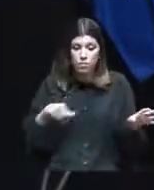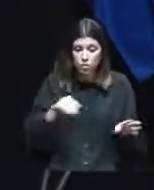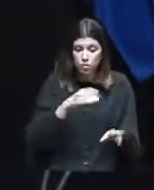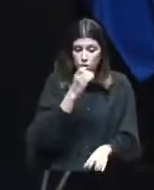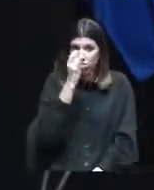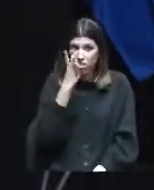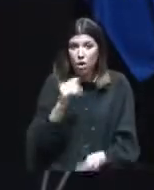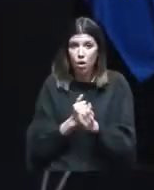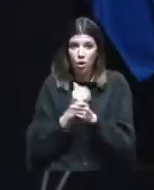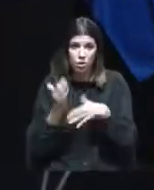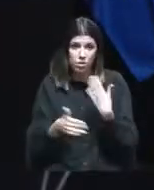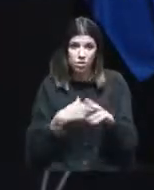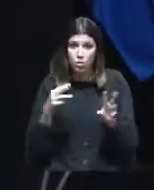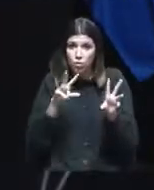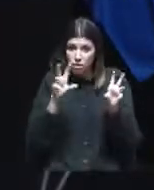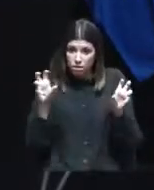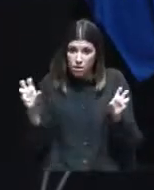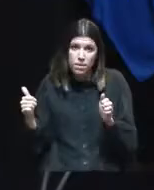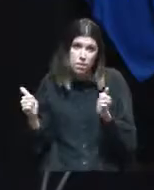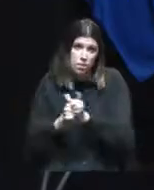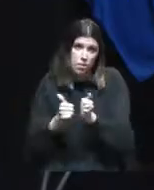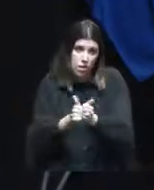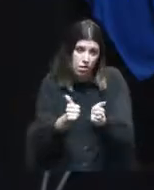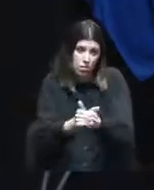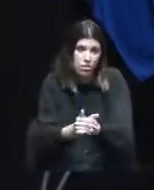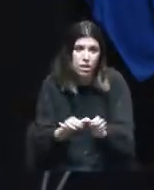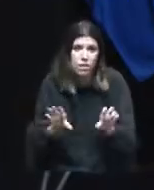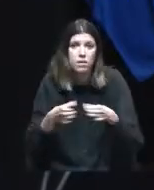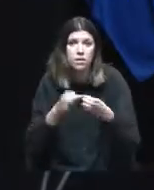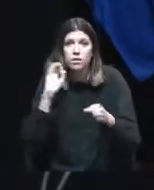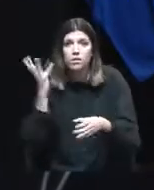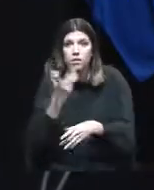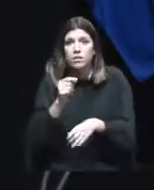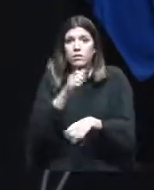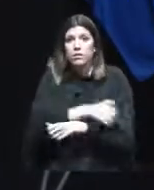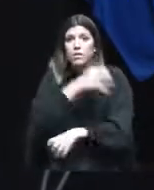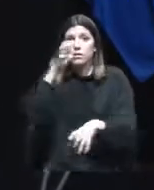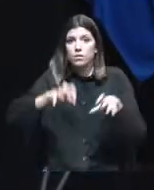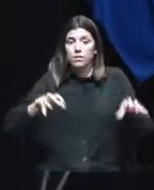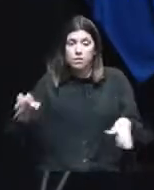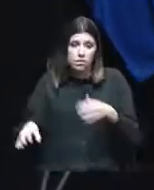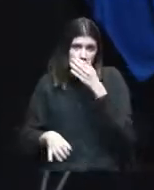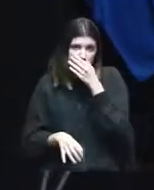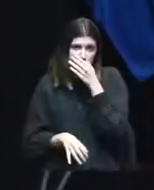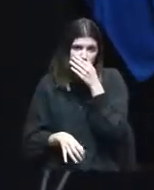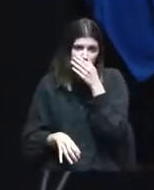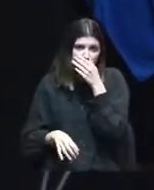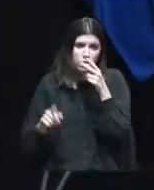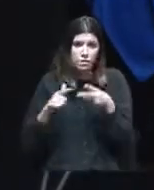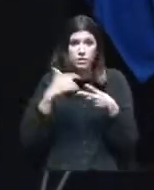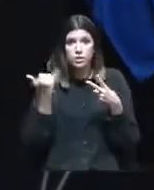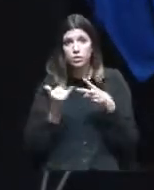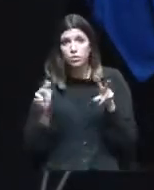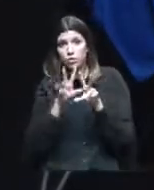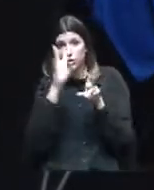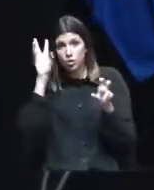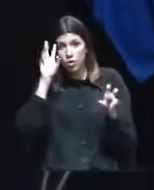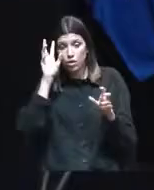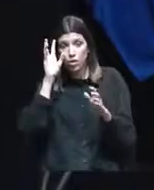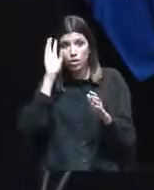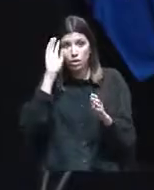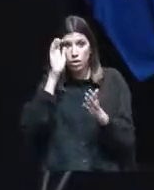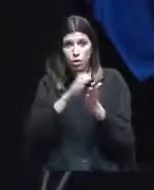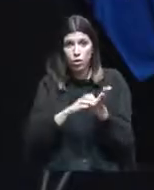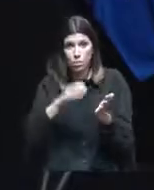contaminados continue a ser acompanhado pelas comissões de ambiente e de urbanismo. Depois, passando à recomendação para